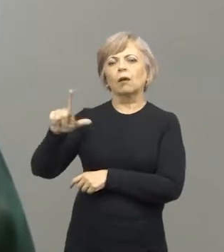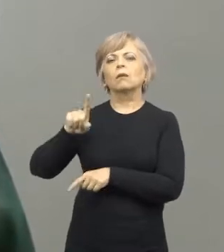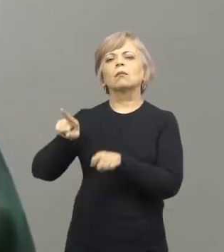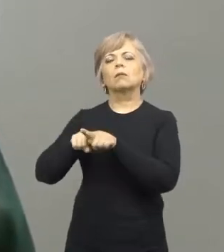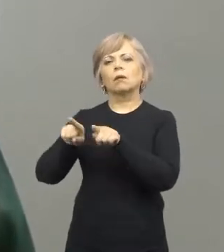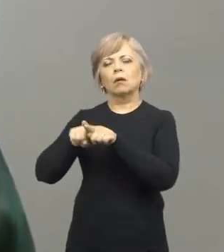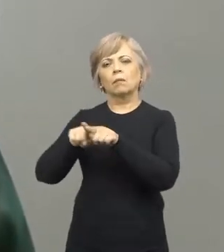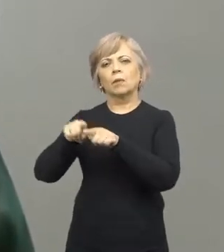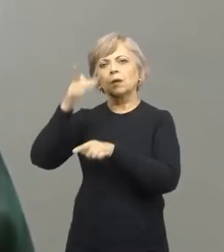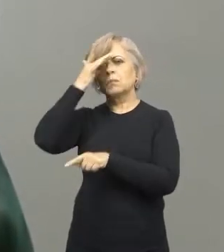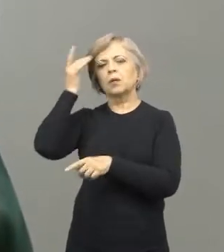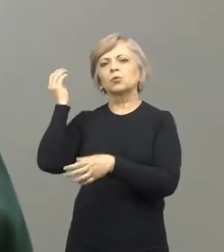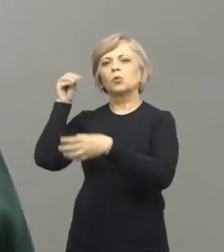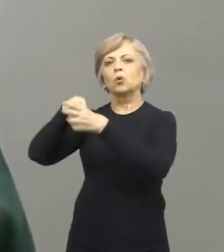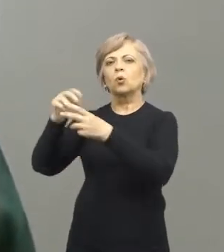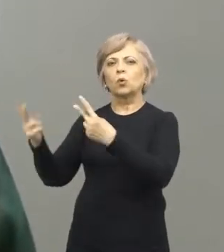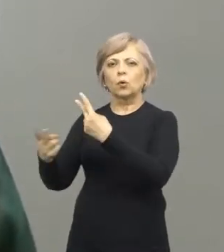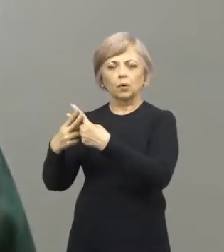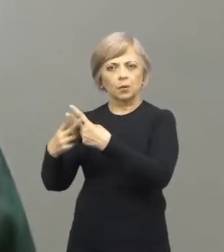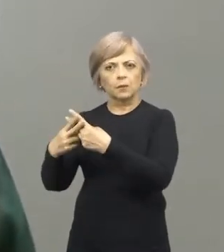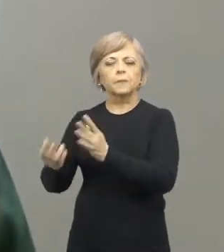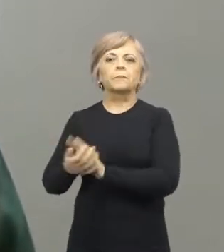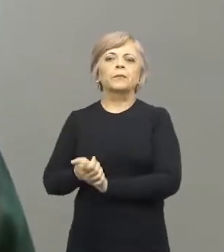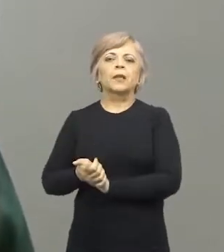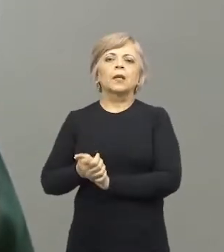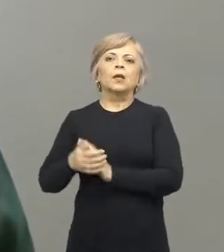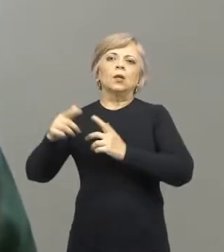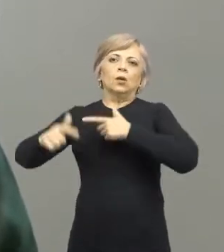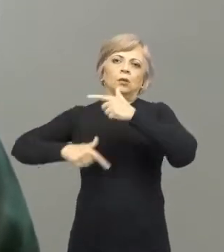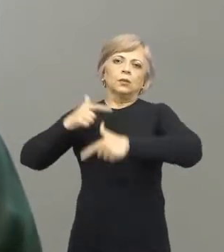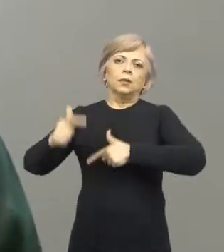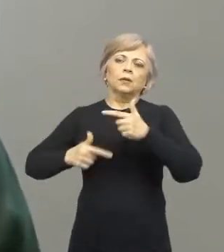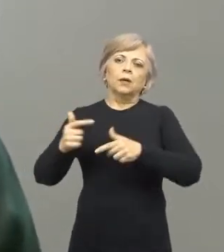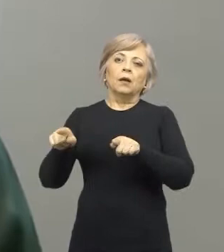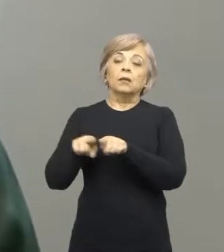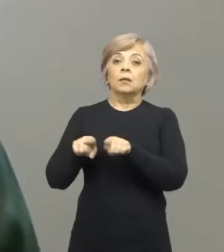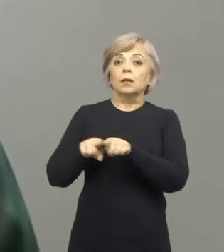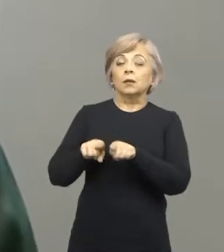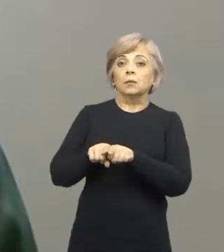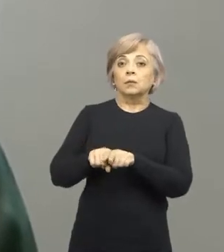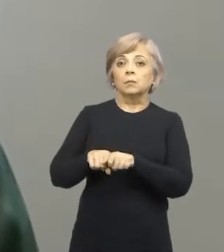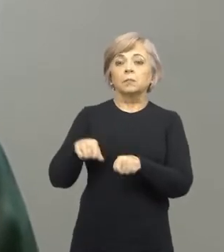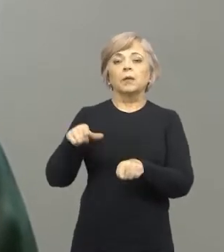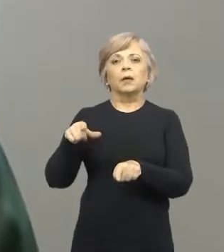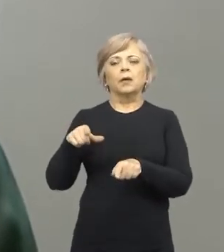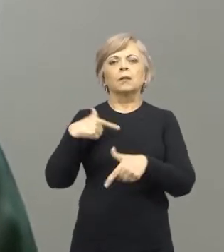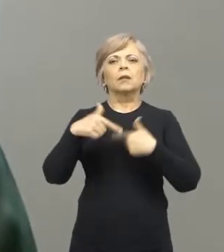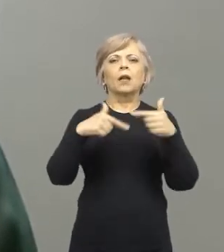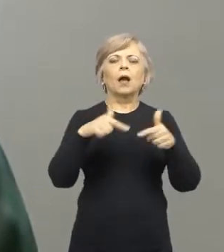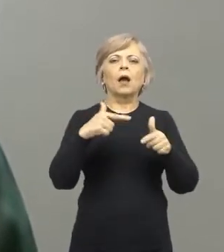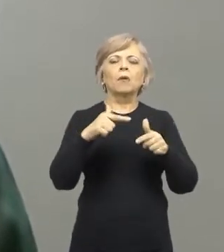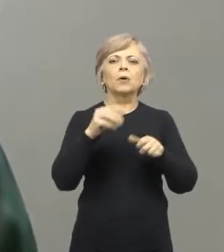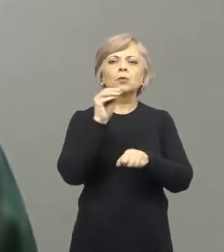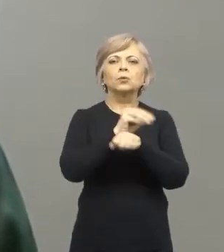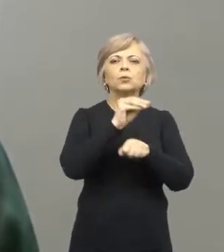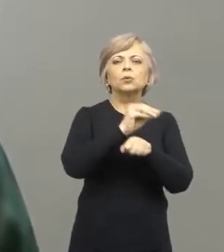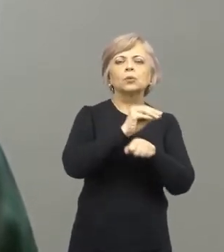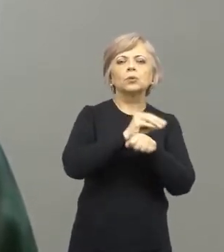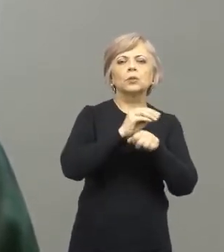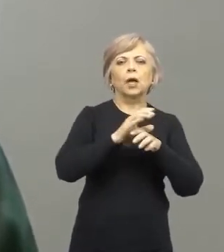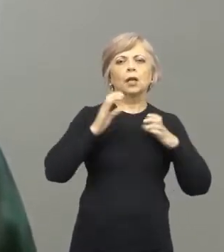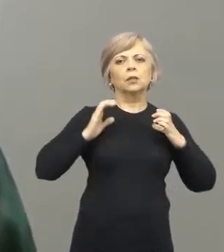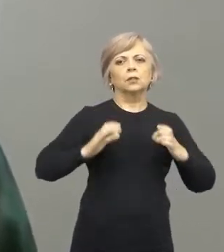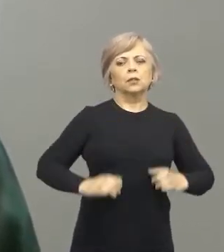penitenciários no exercício da sua função, assim como trabalhamos na área da tutela da cidadania e da improbidade. Então é um